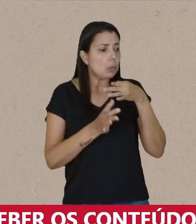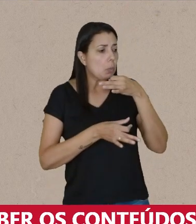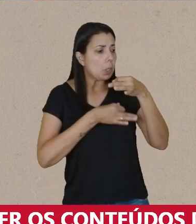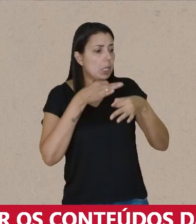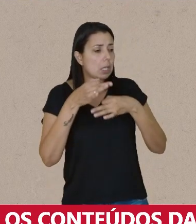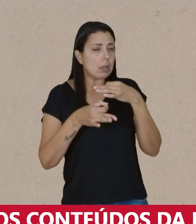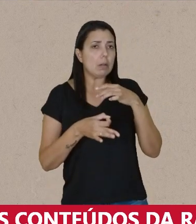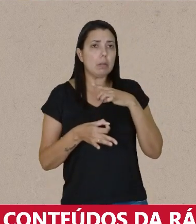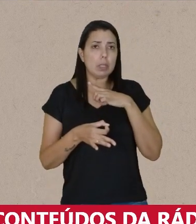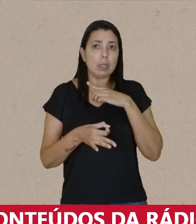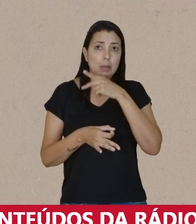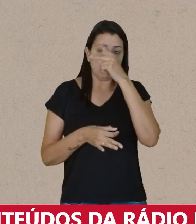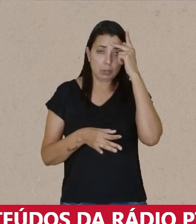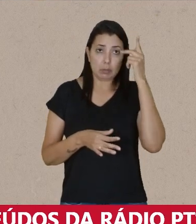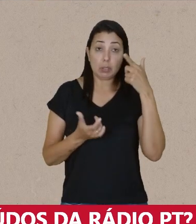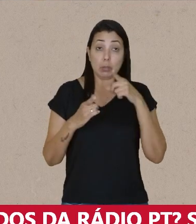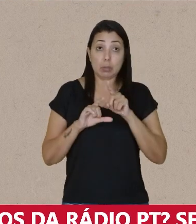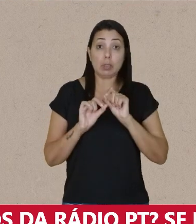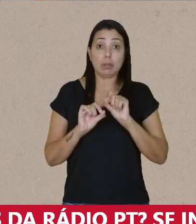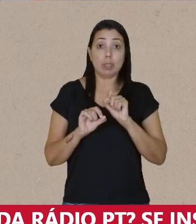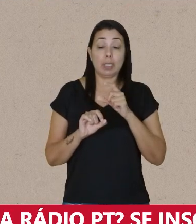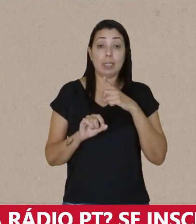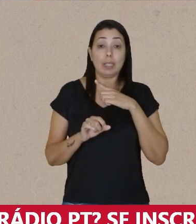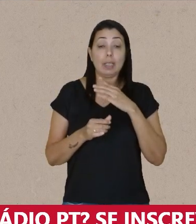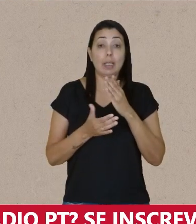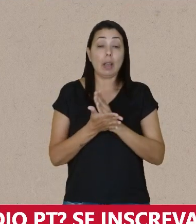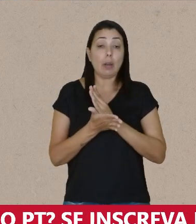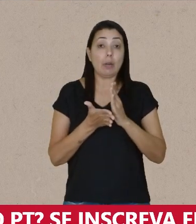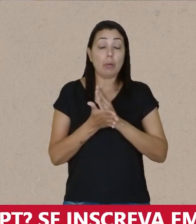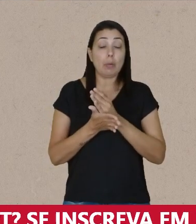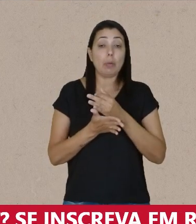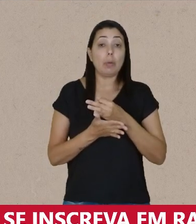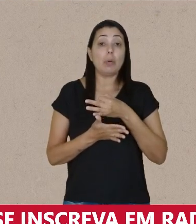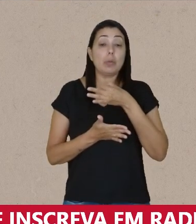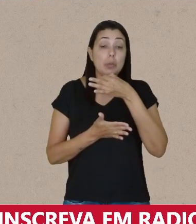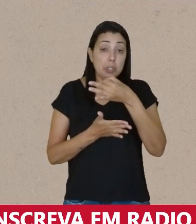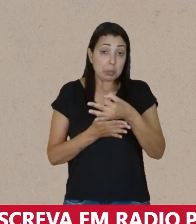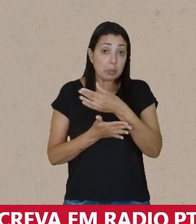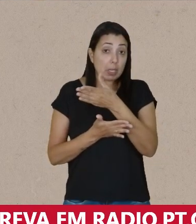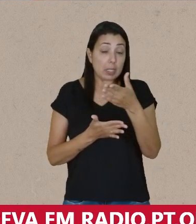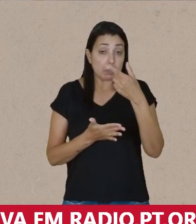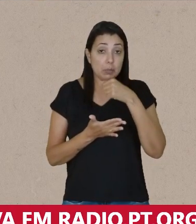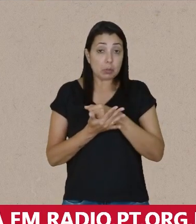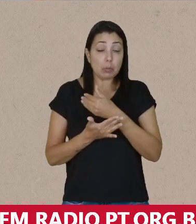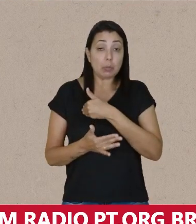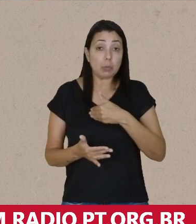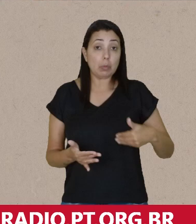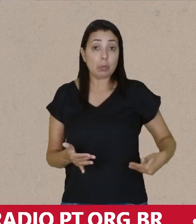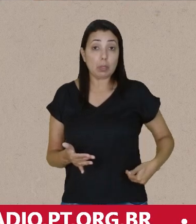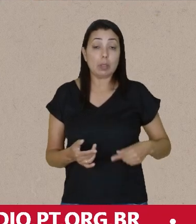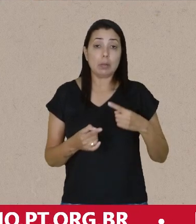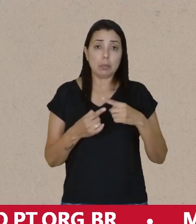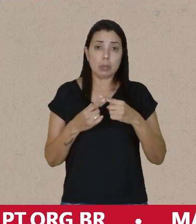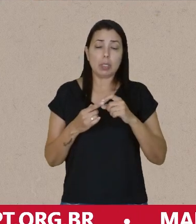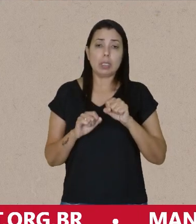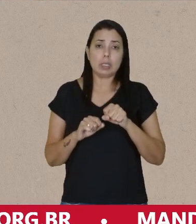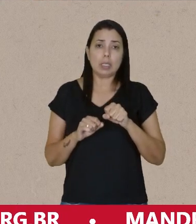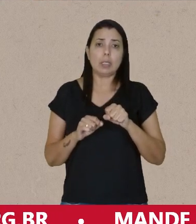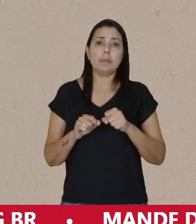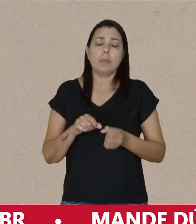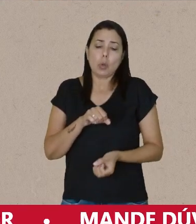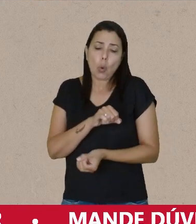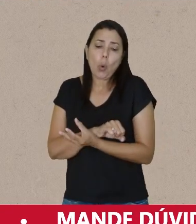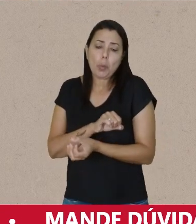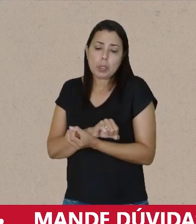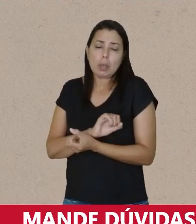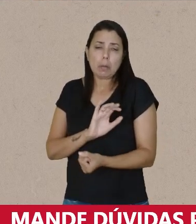como tem pessoas que ainda conseguem ter algum tipo de argumento para defender esse indefensável desse governo, porque corrupção realmente